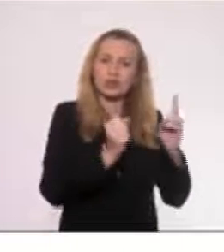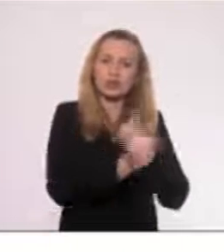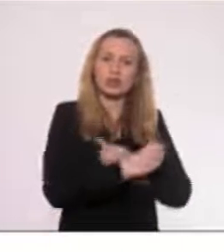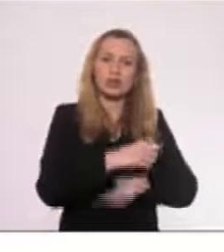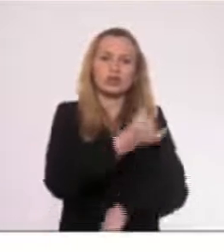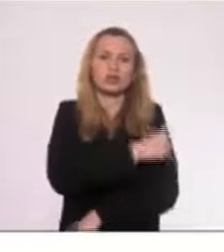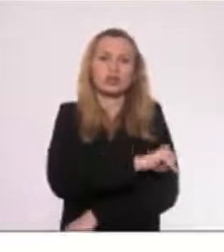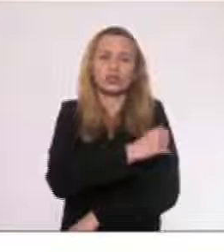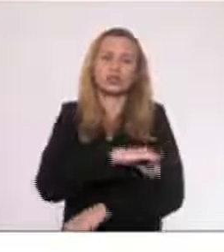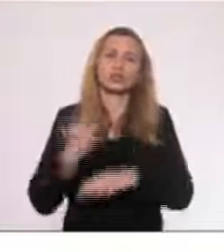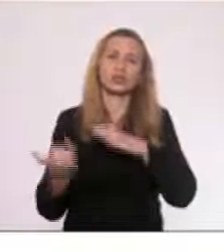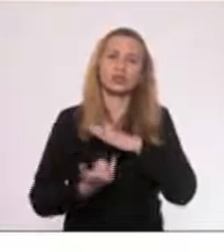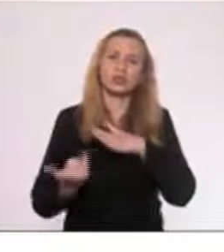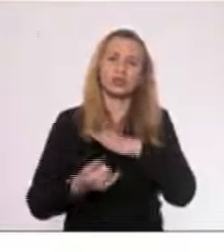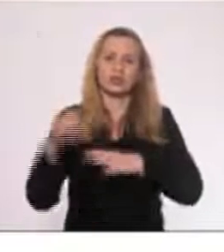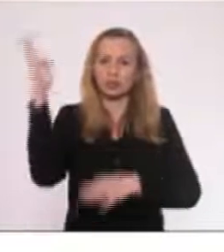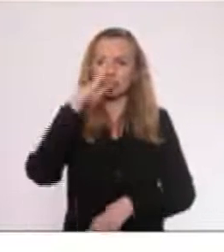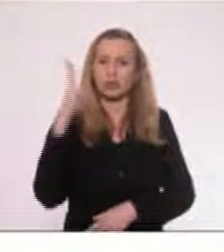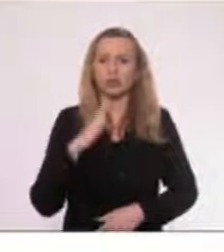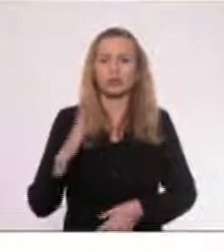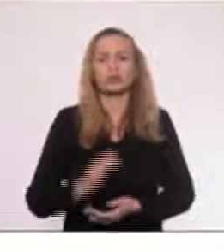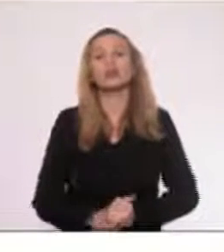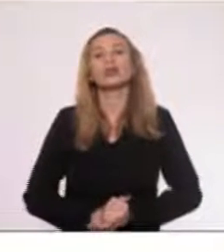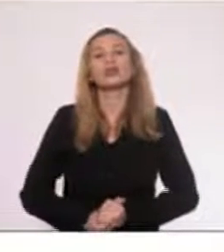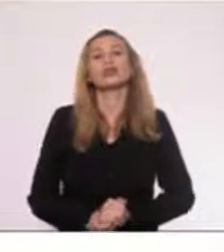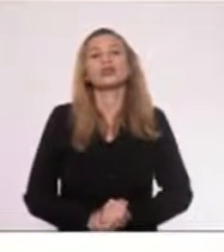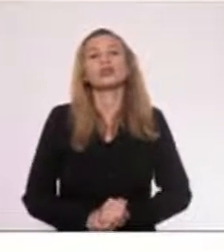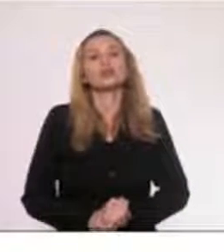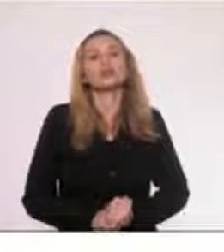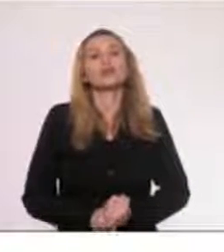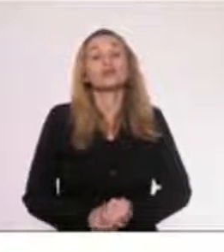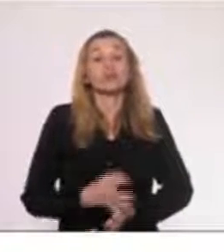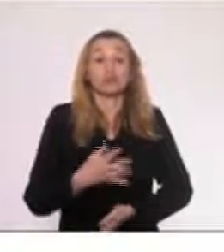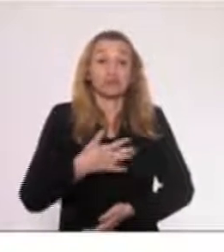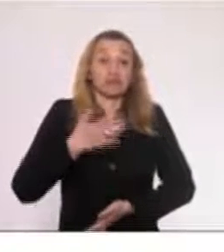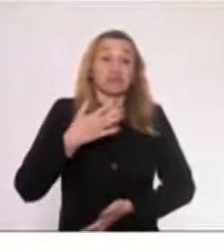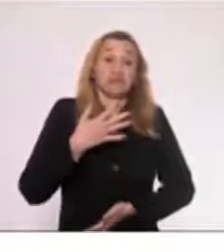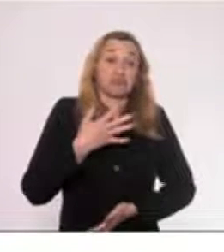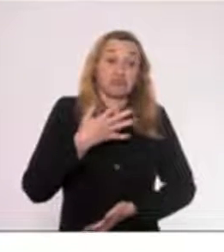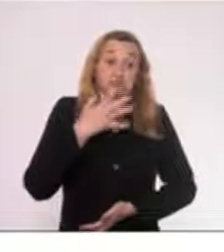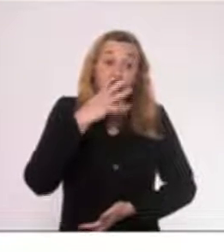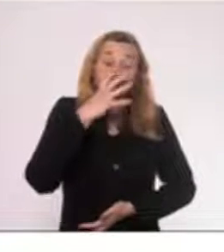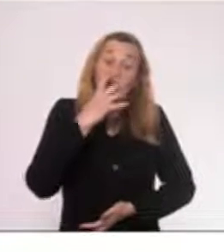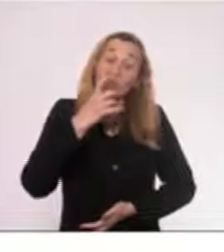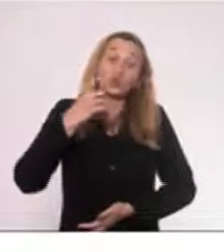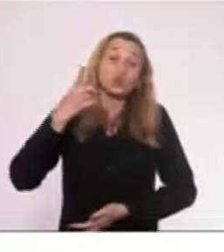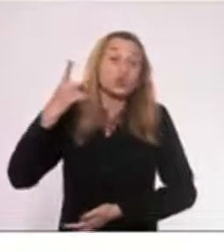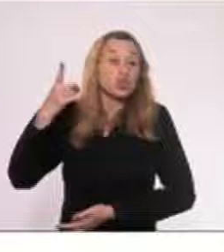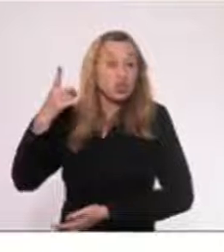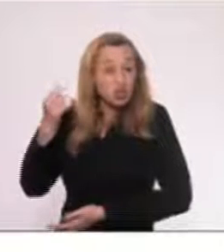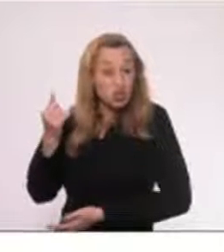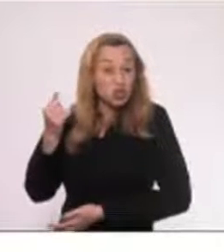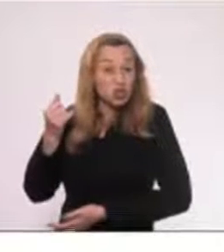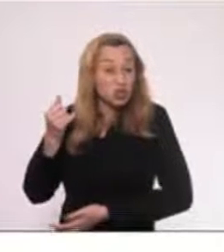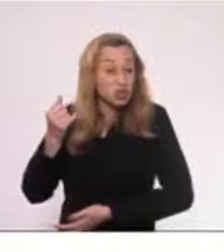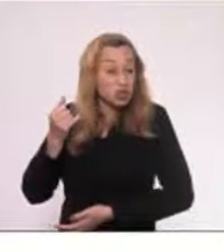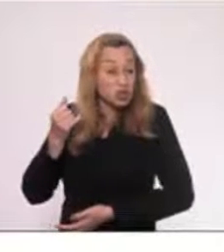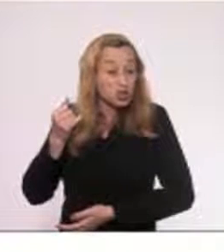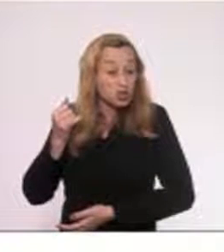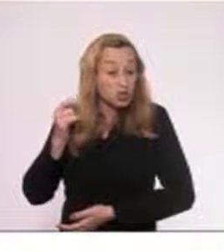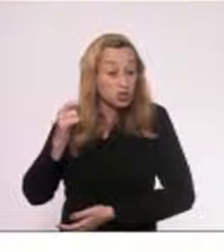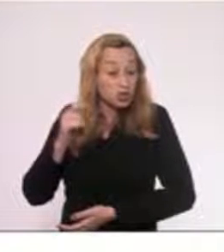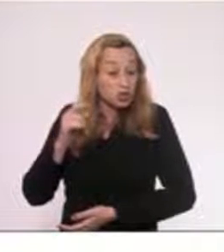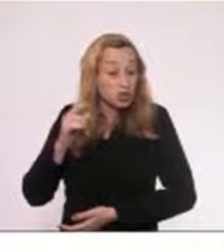Janeiro, as instituições e o Brasil. Não me admira que um dia após